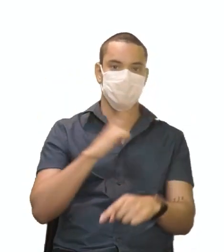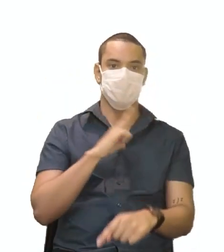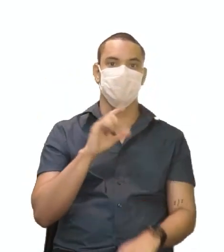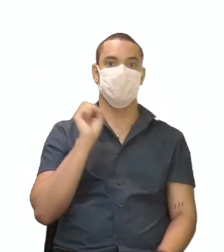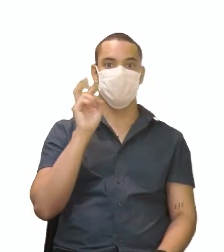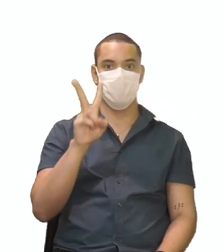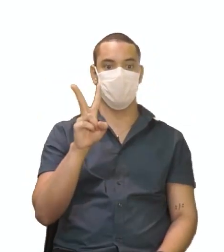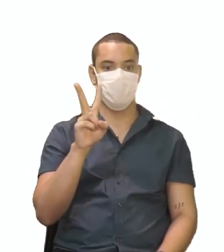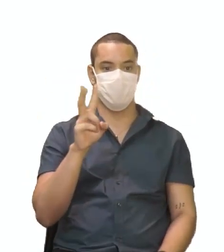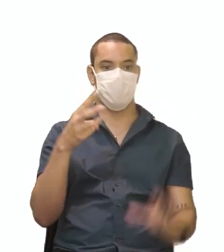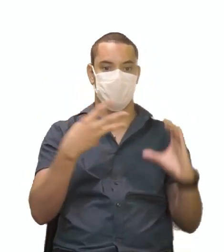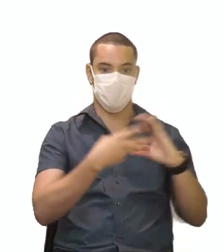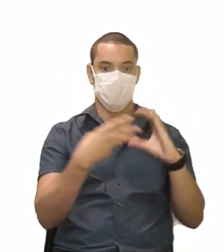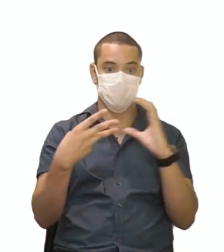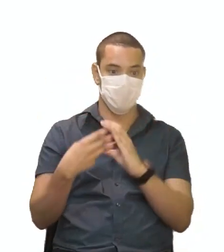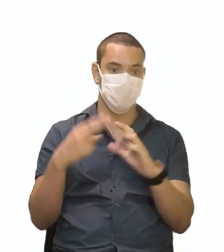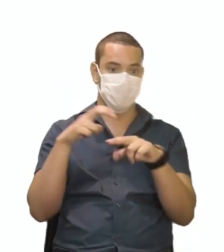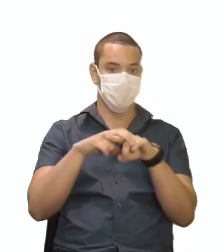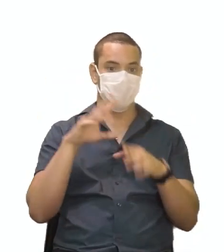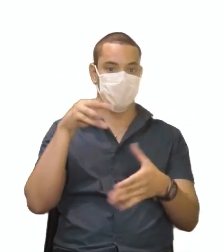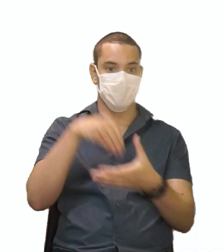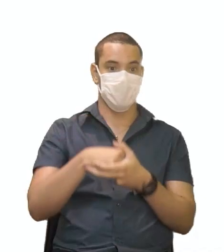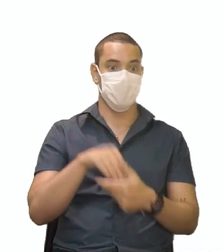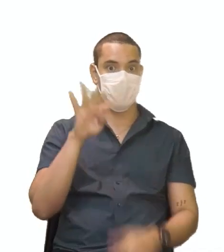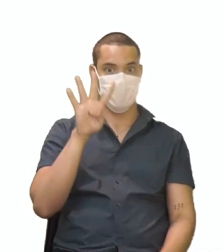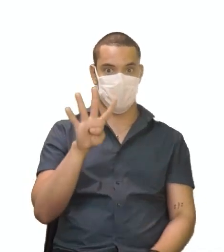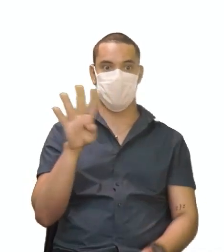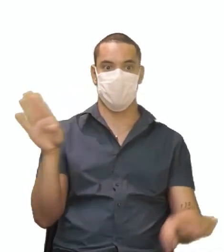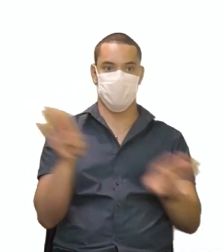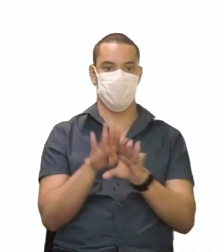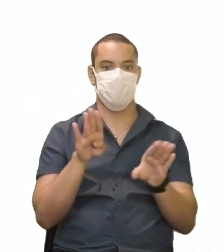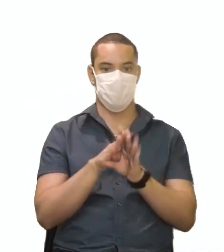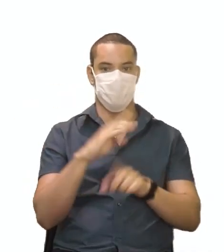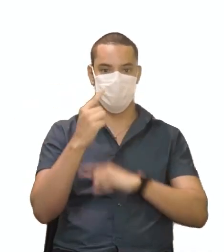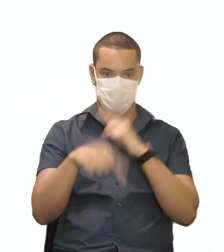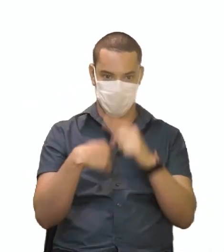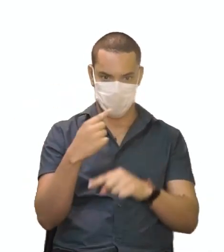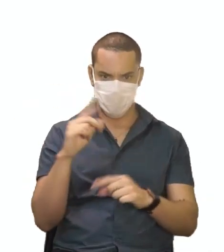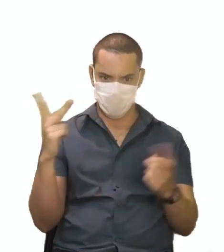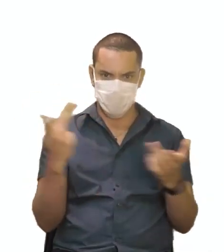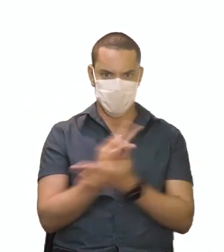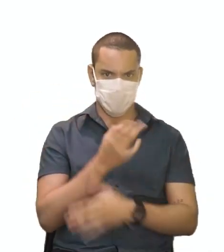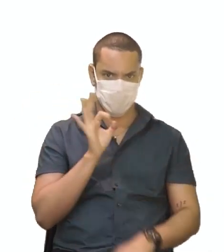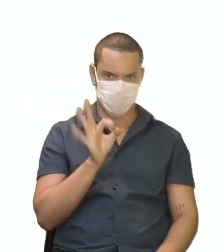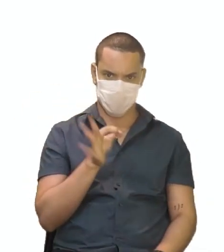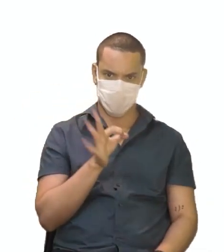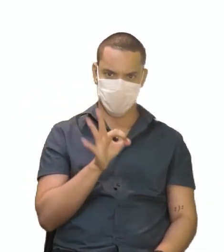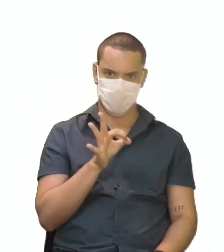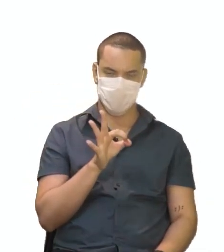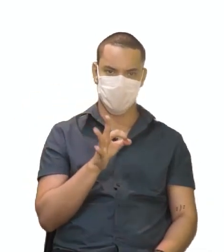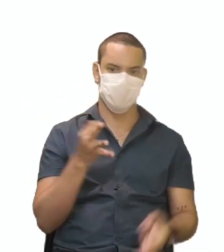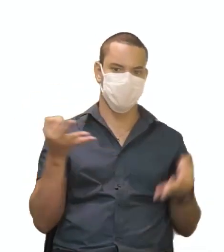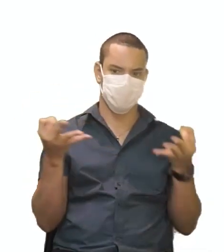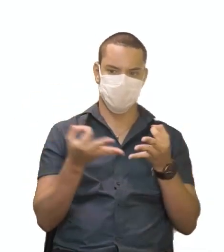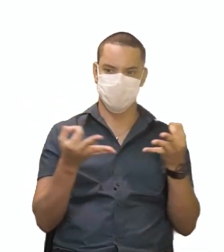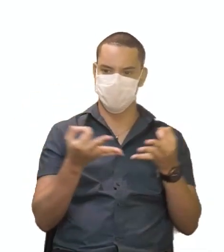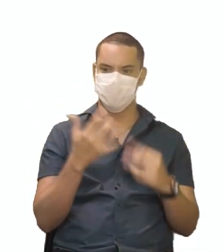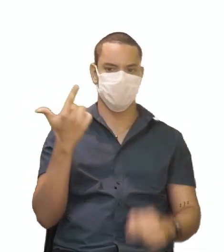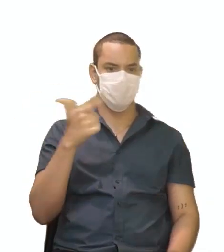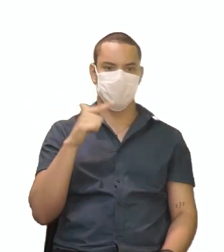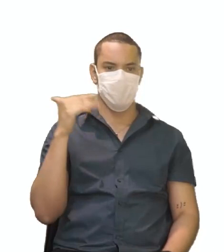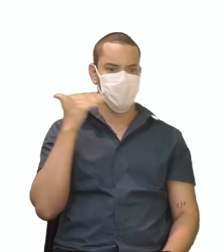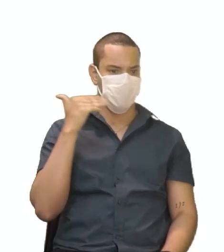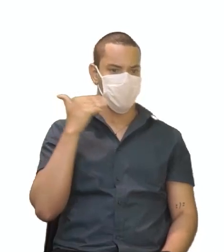2 células, né, aí no caso. Aí na equacional, 4 células também haploides. Tá bom? Perfeitinho, não